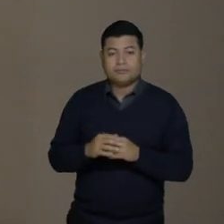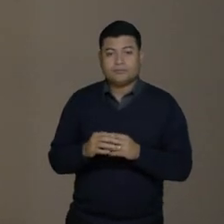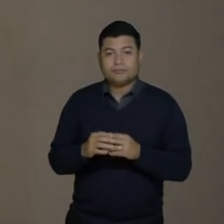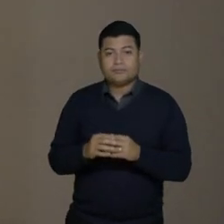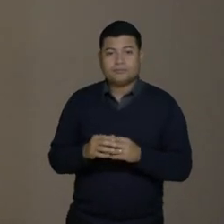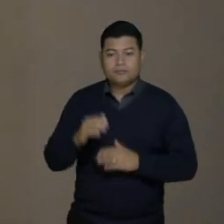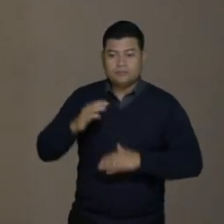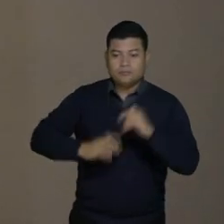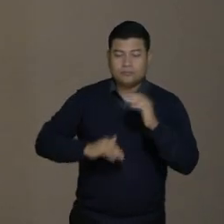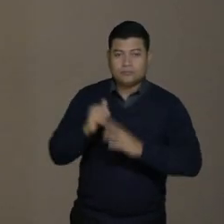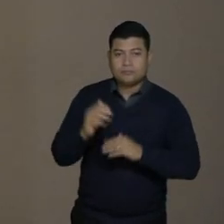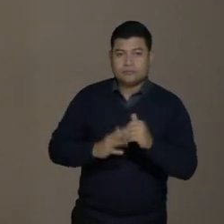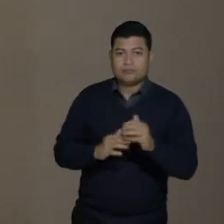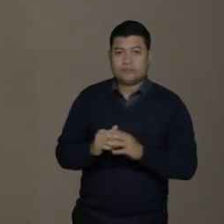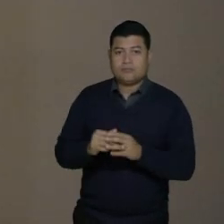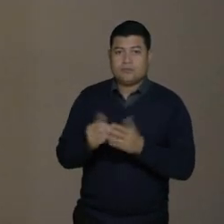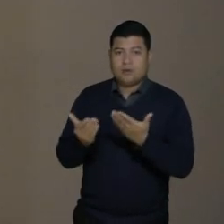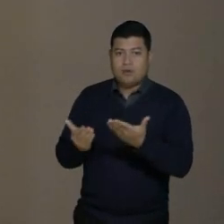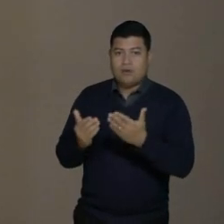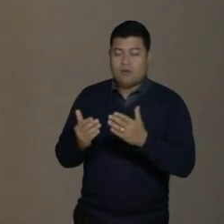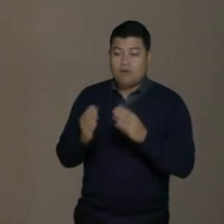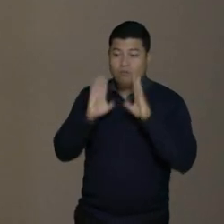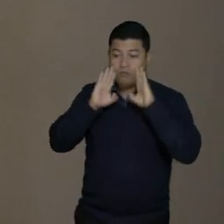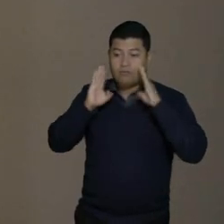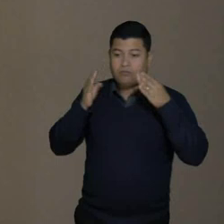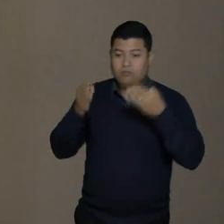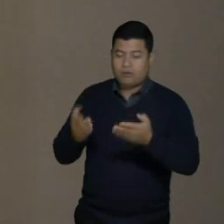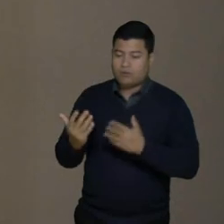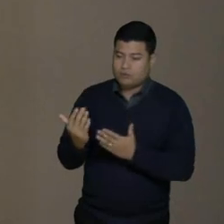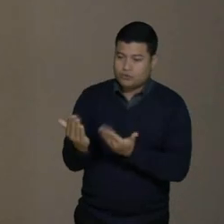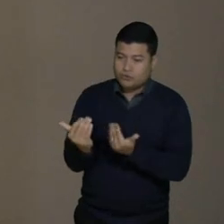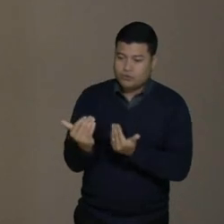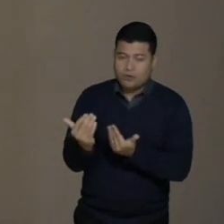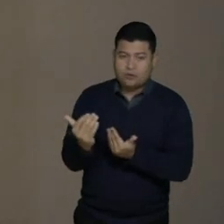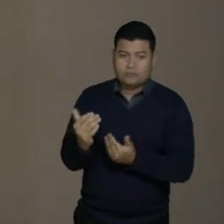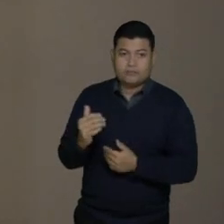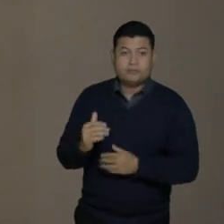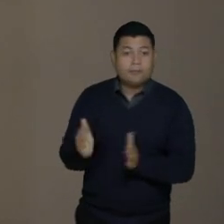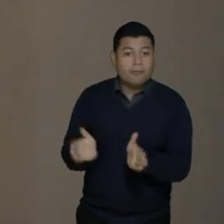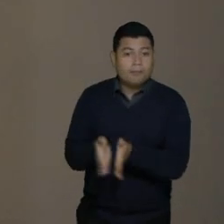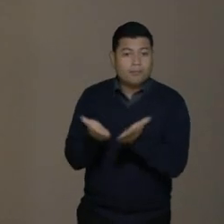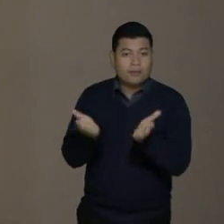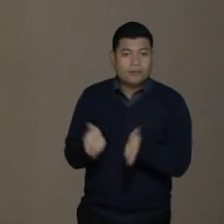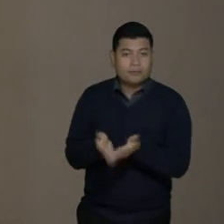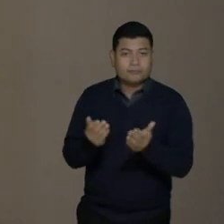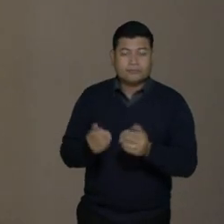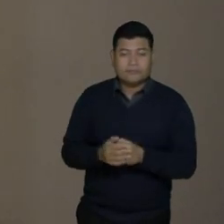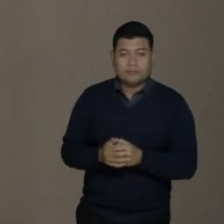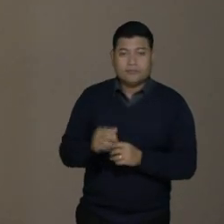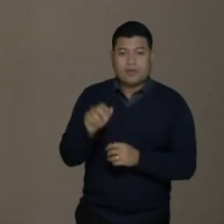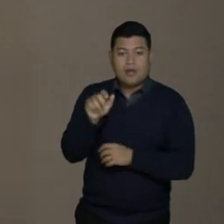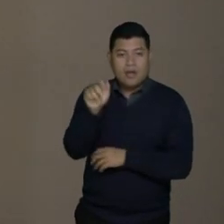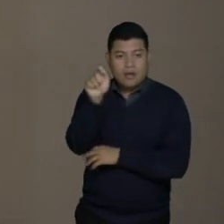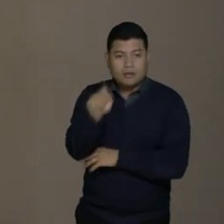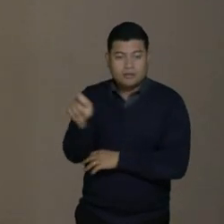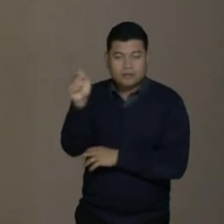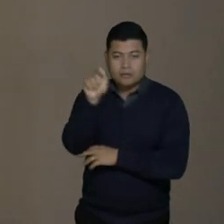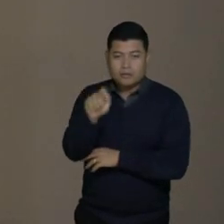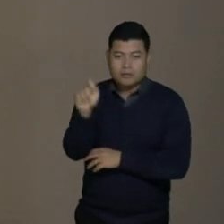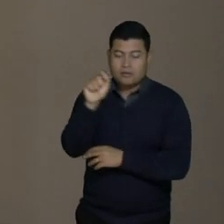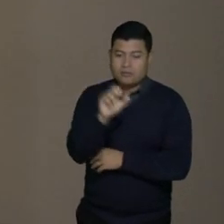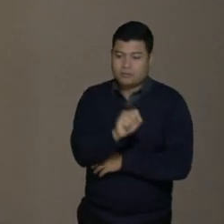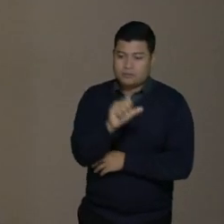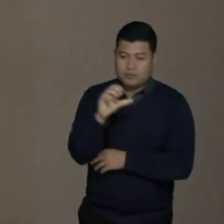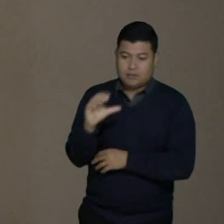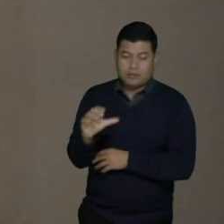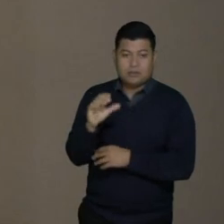projetos do arco Instituto com foco em jovens em vulnerabilidade na associação Catarinense de tecnologia coordenou